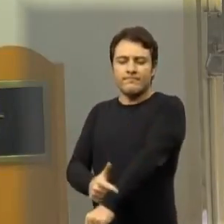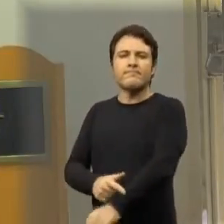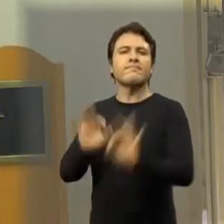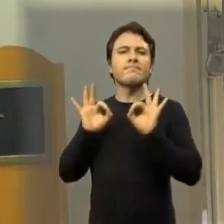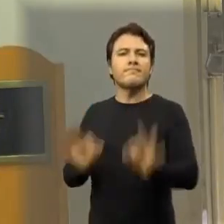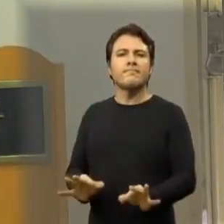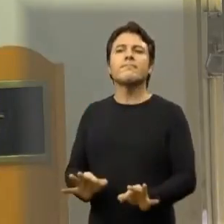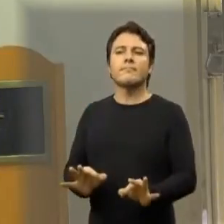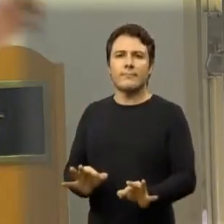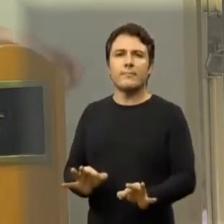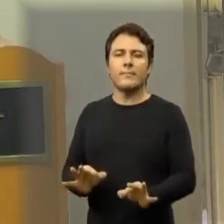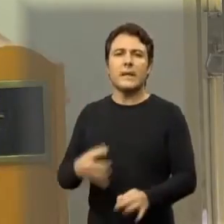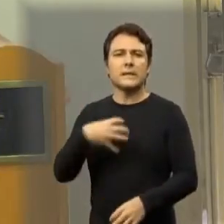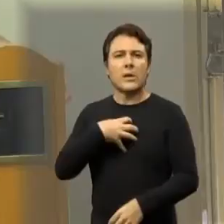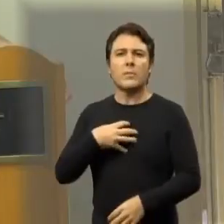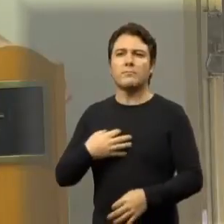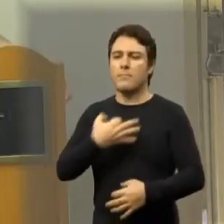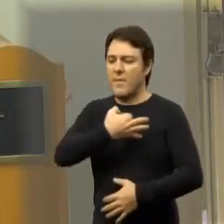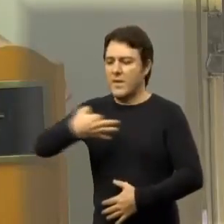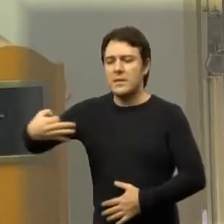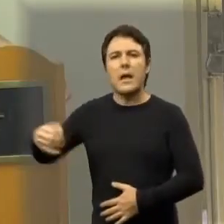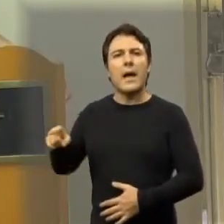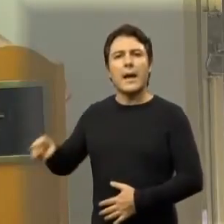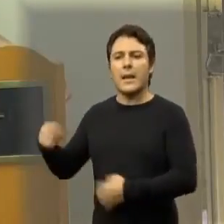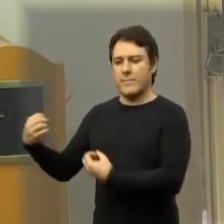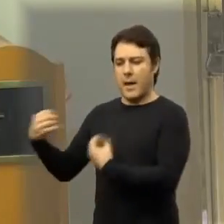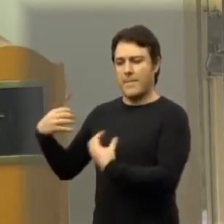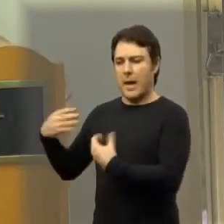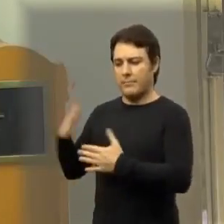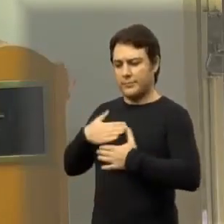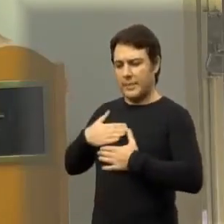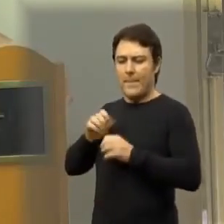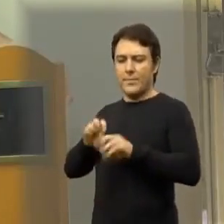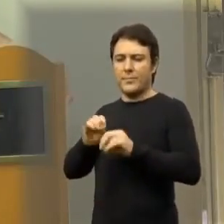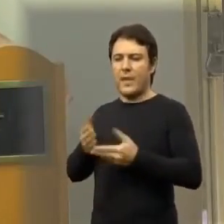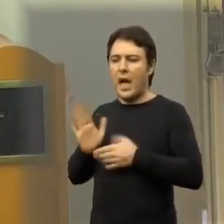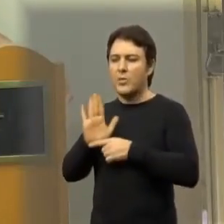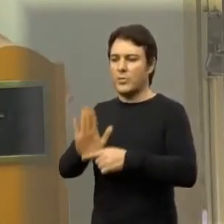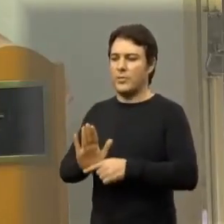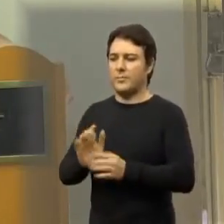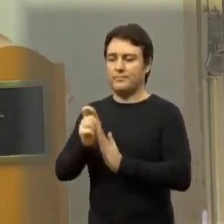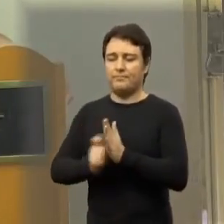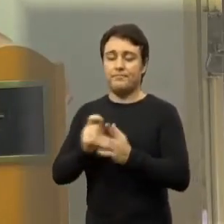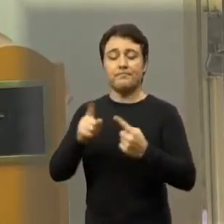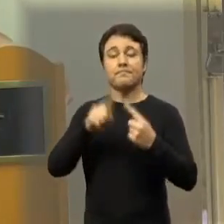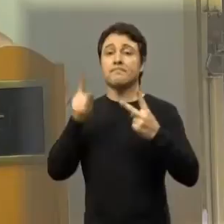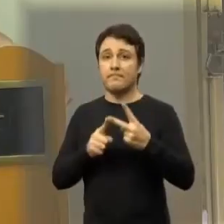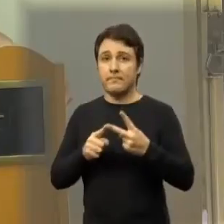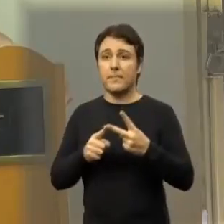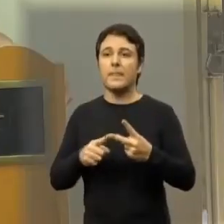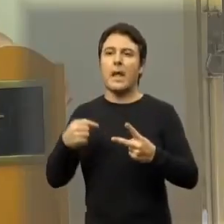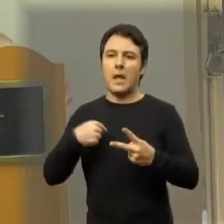e de reputação ilibada, que muito contribuiu para esta cidade. Já na segunda legislatura